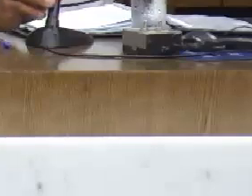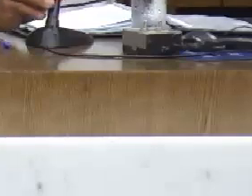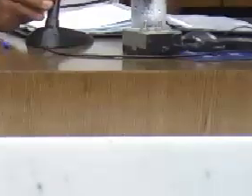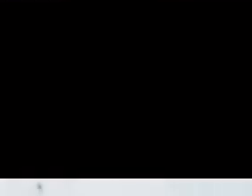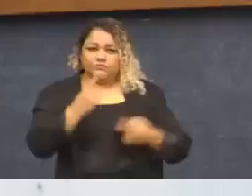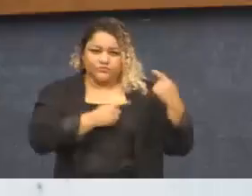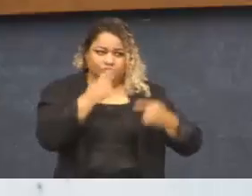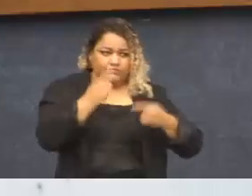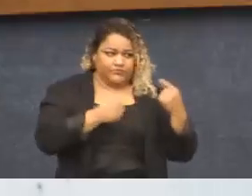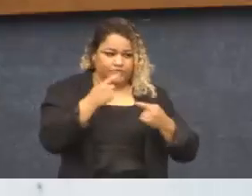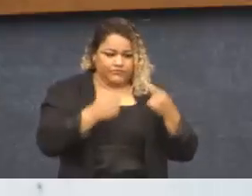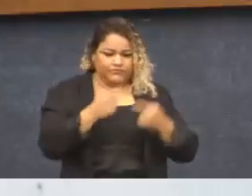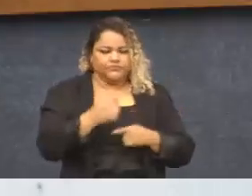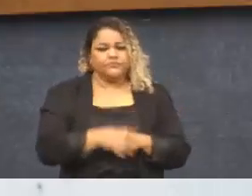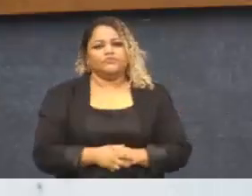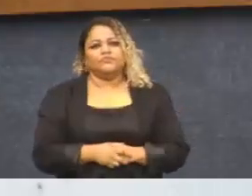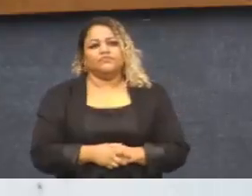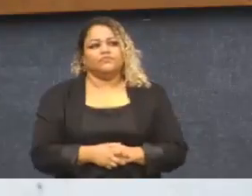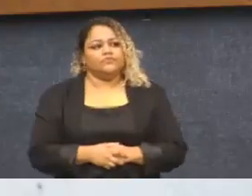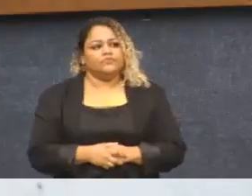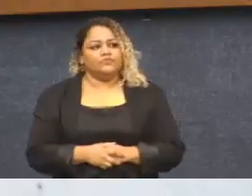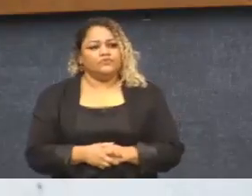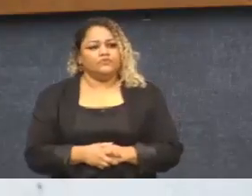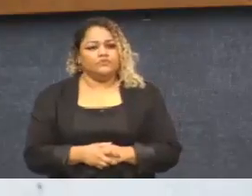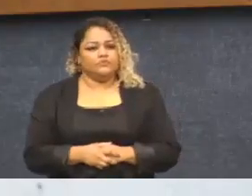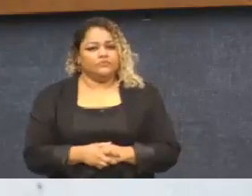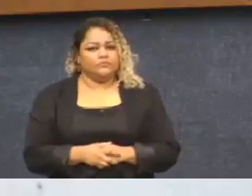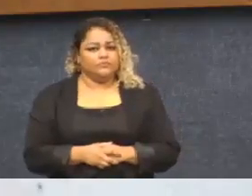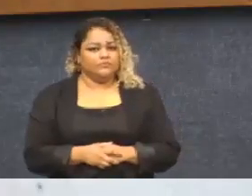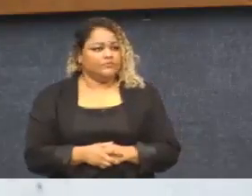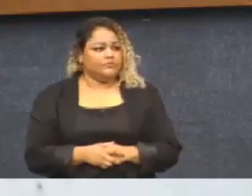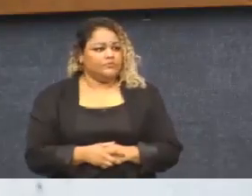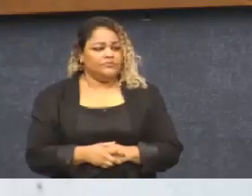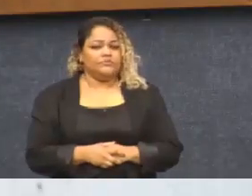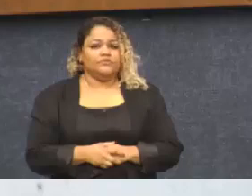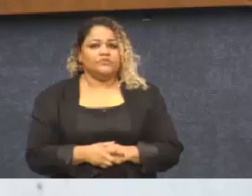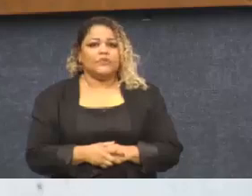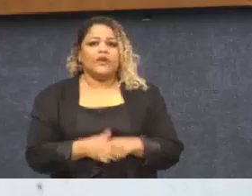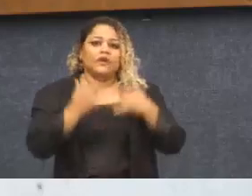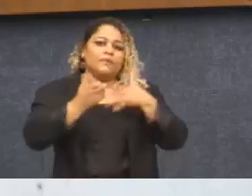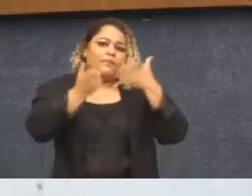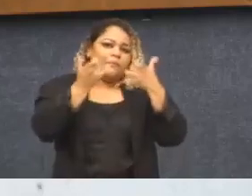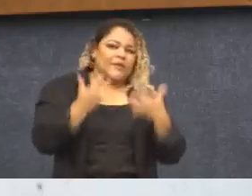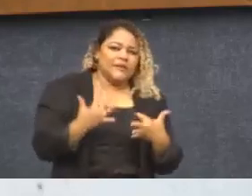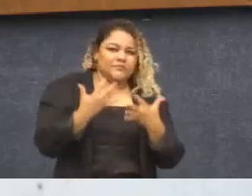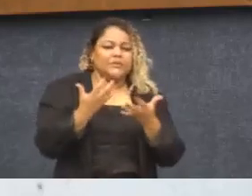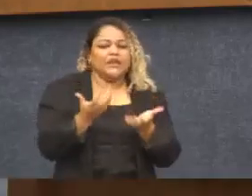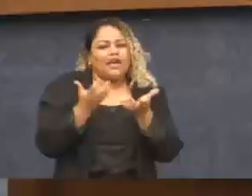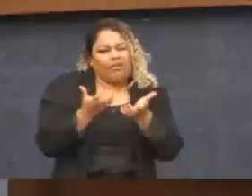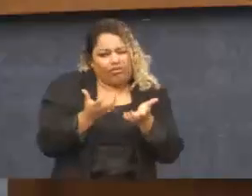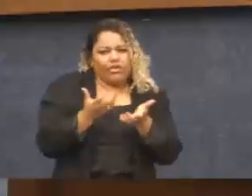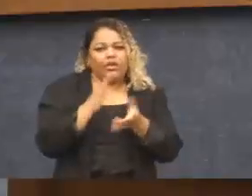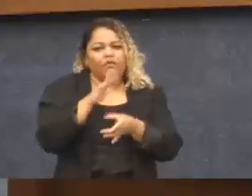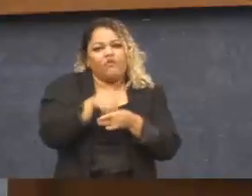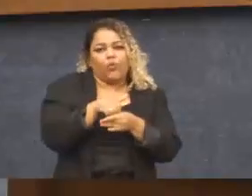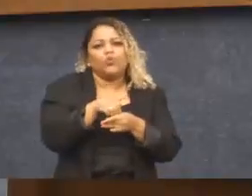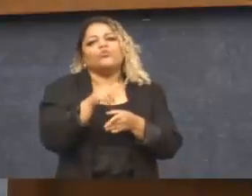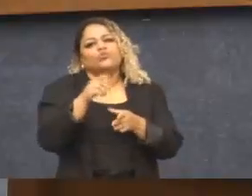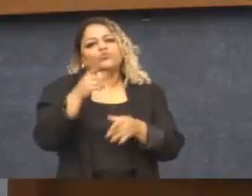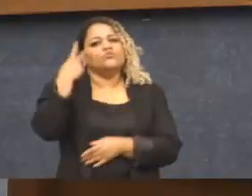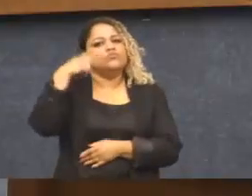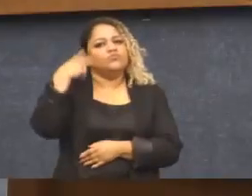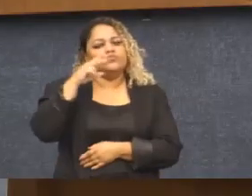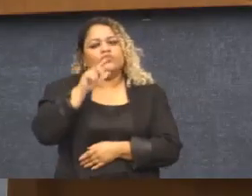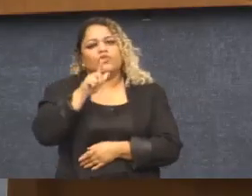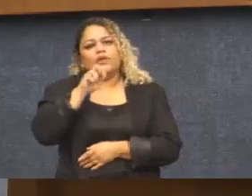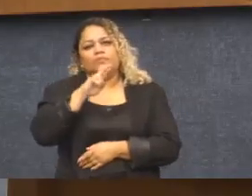Em discussão? Em votação, para encaminhar a votação, vereador presidente Gabriel Azevedo. Presidente, sempre presente